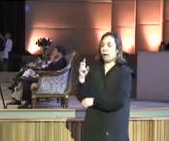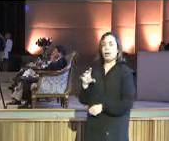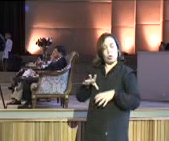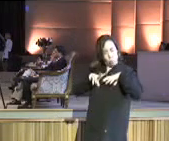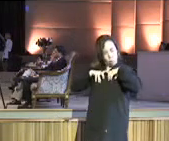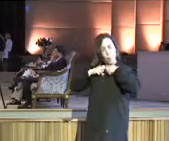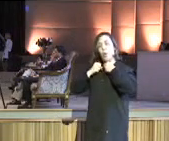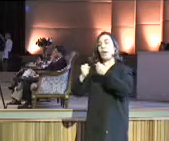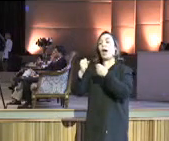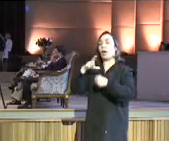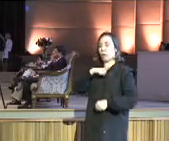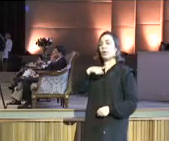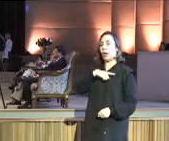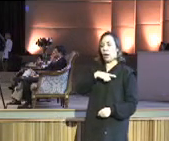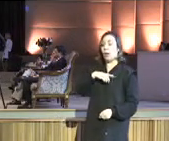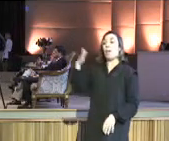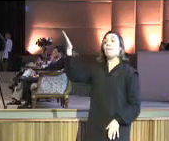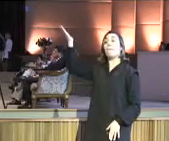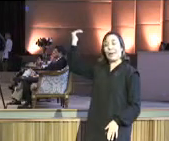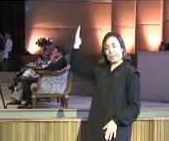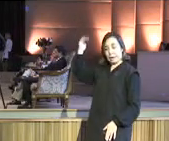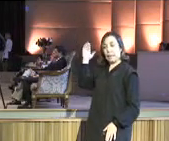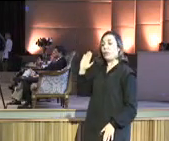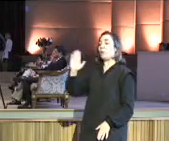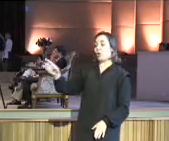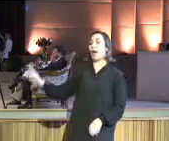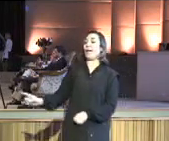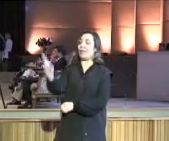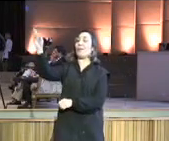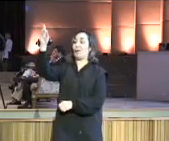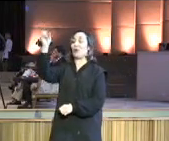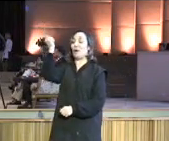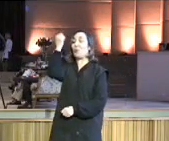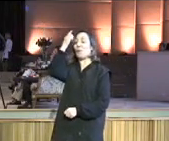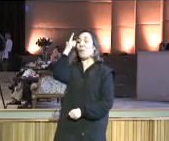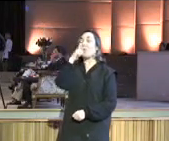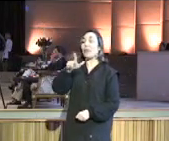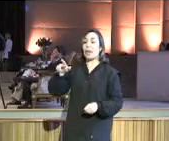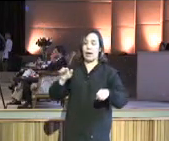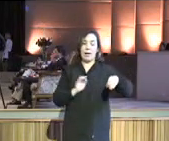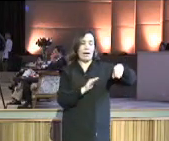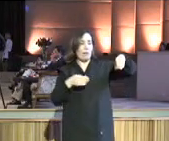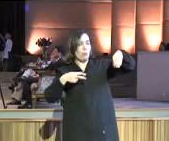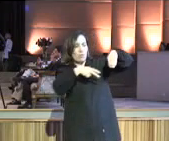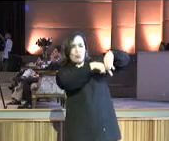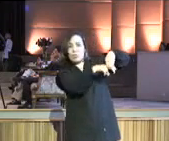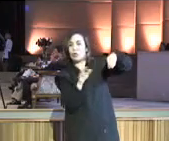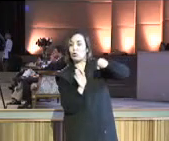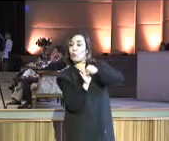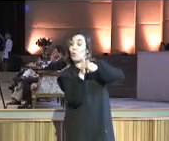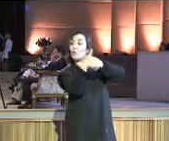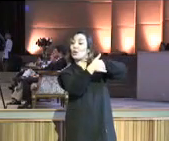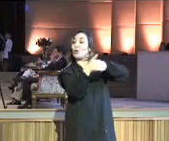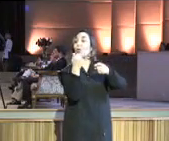nas cavernas quando fugiu de Saul. Ele é prático nisso, ele conhece esse negócio.